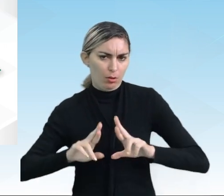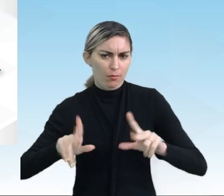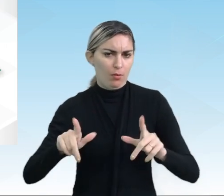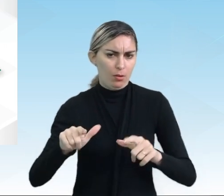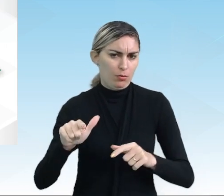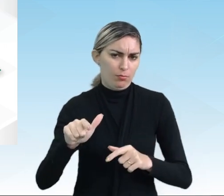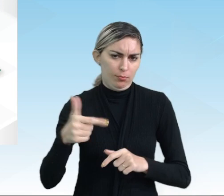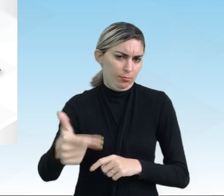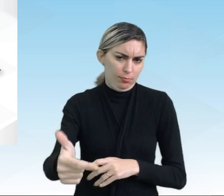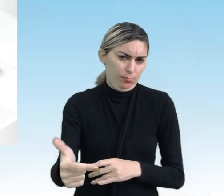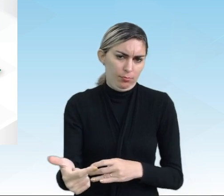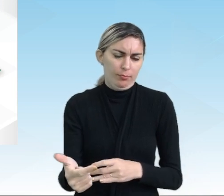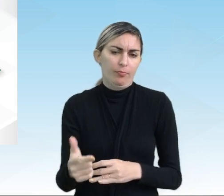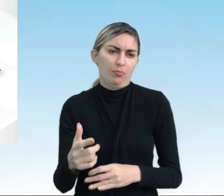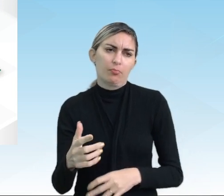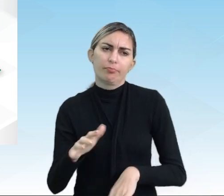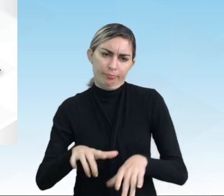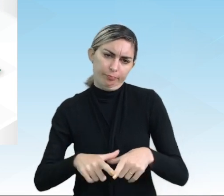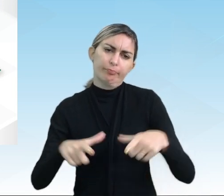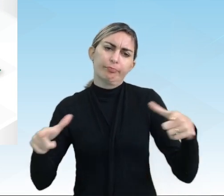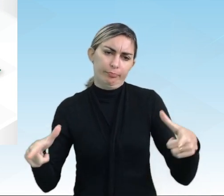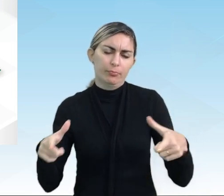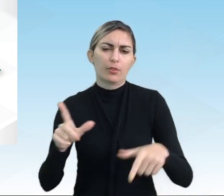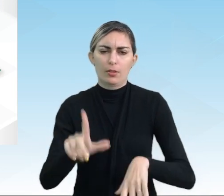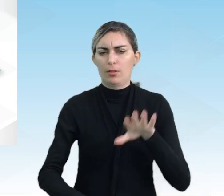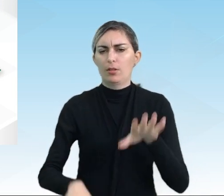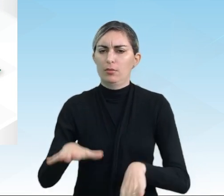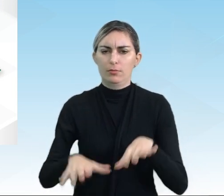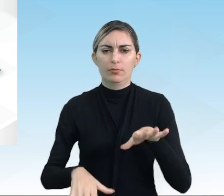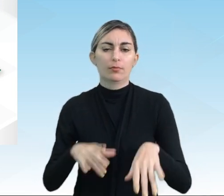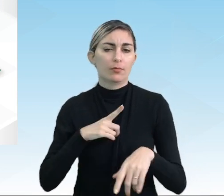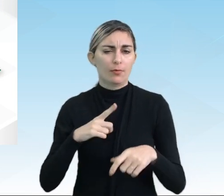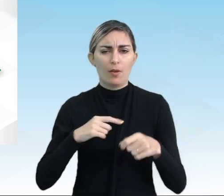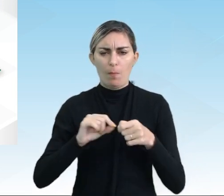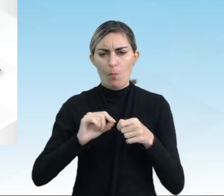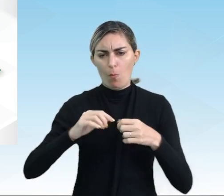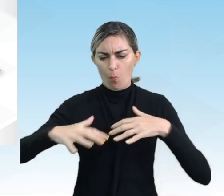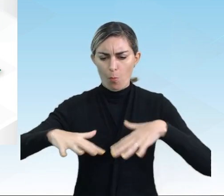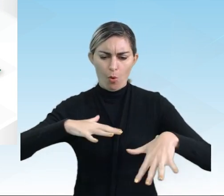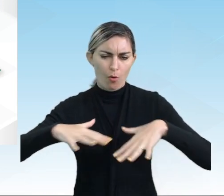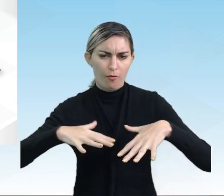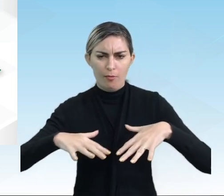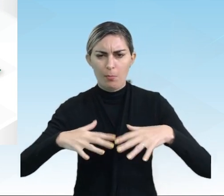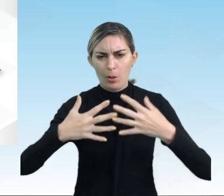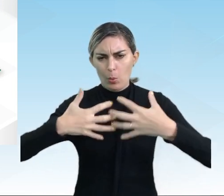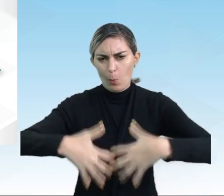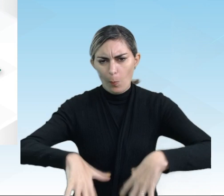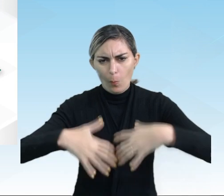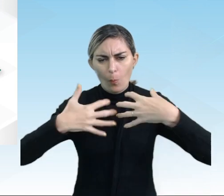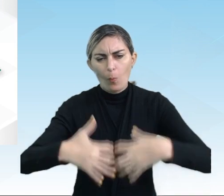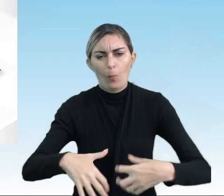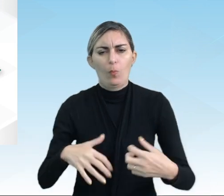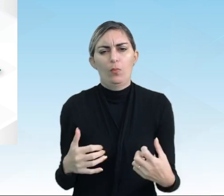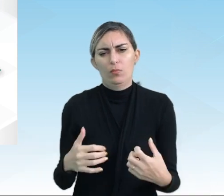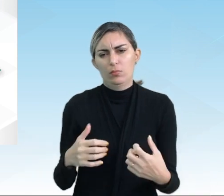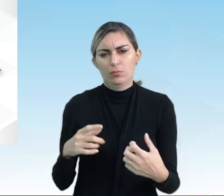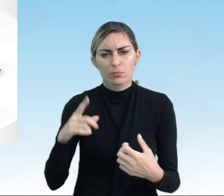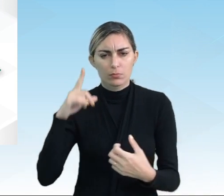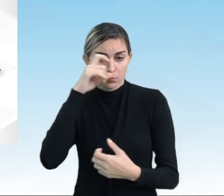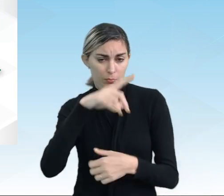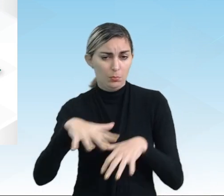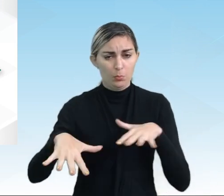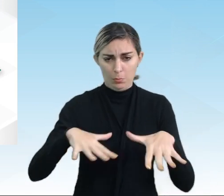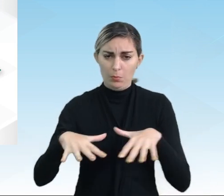diferente. Embora muitas vezes realizemos movimentos mais complexos e por isso